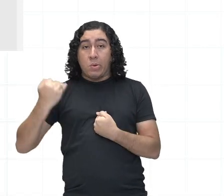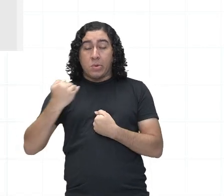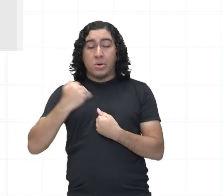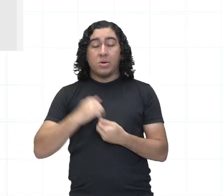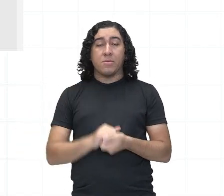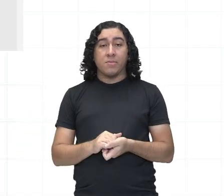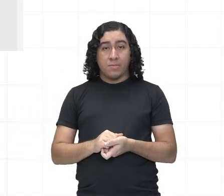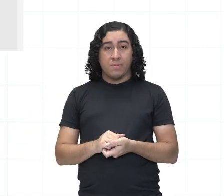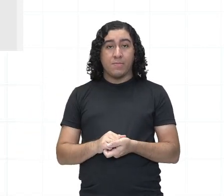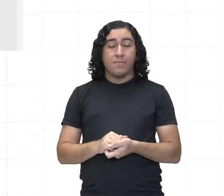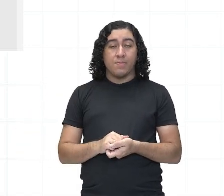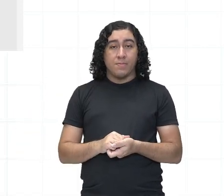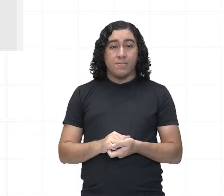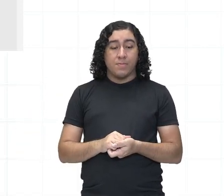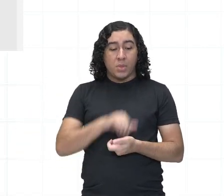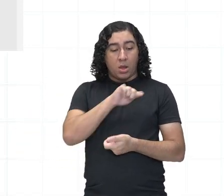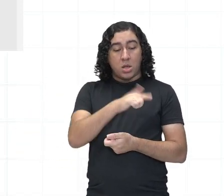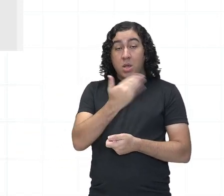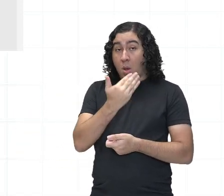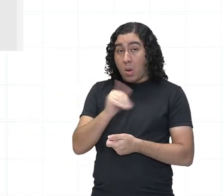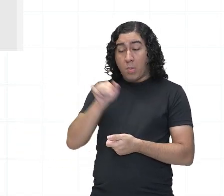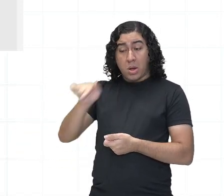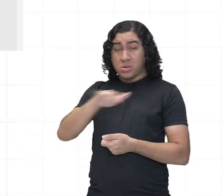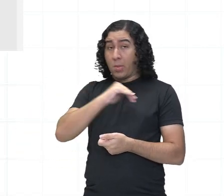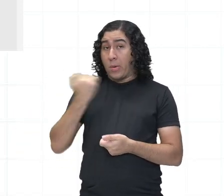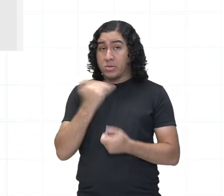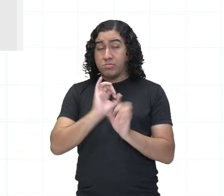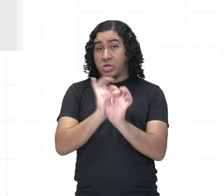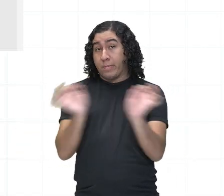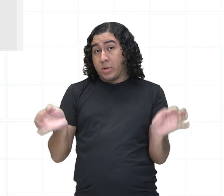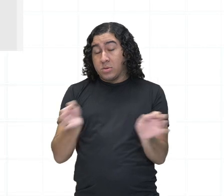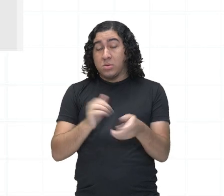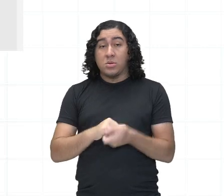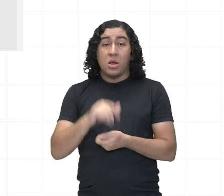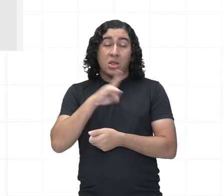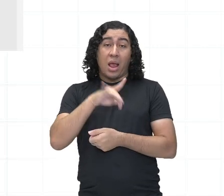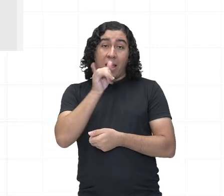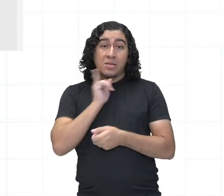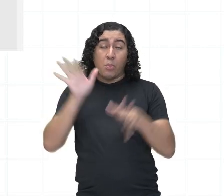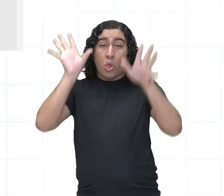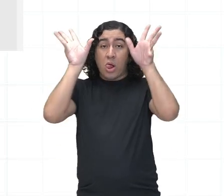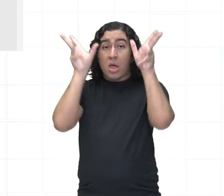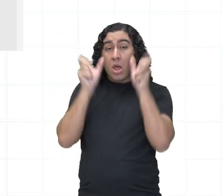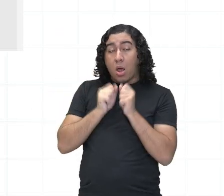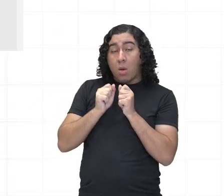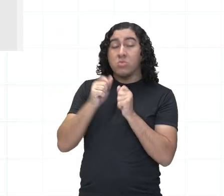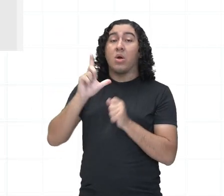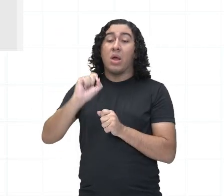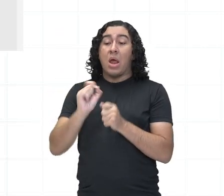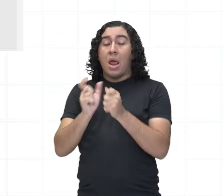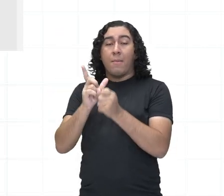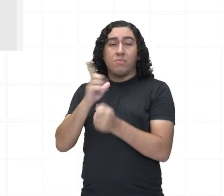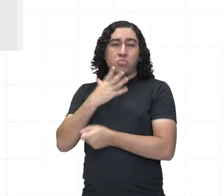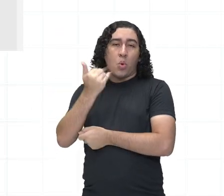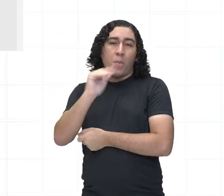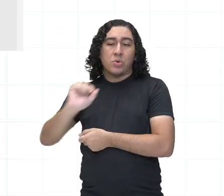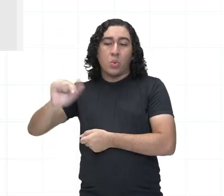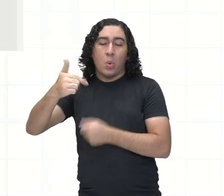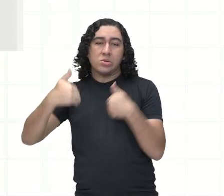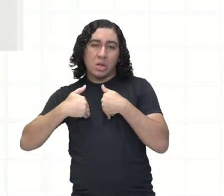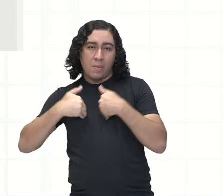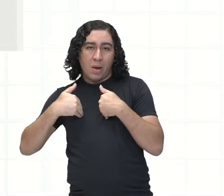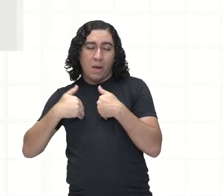na morte da presa. Então, aí nós temos exemplos de leões caçando gazelas em savanas, né? Por